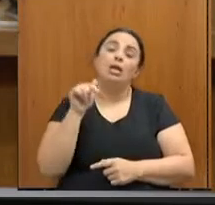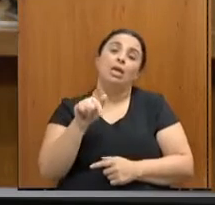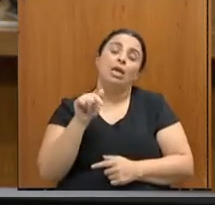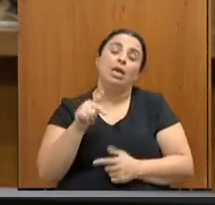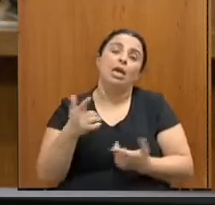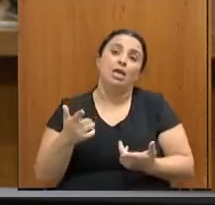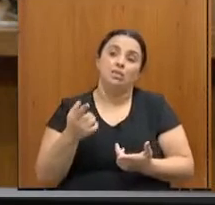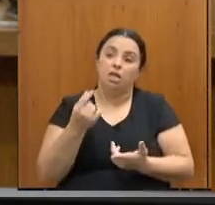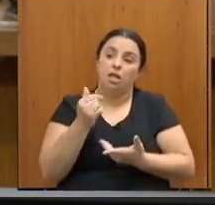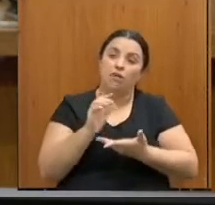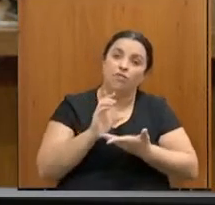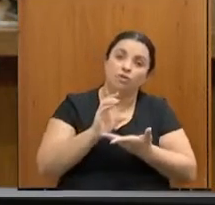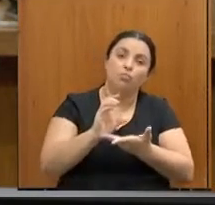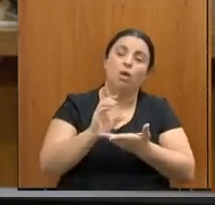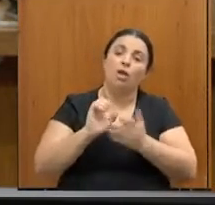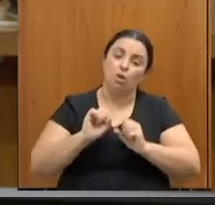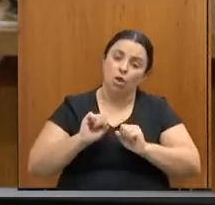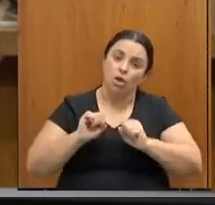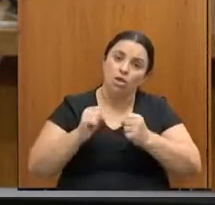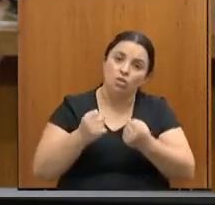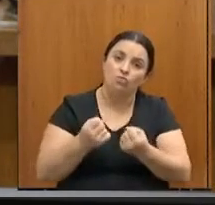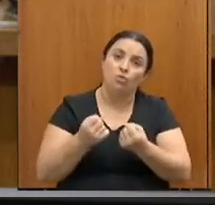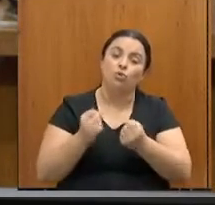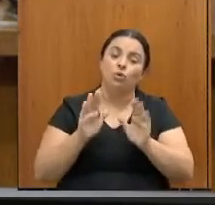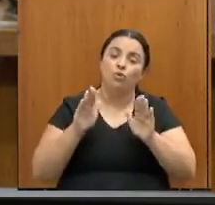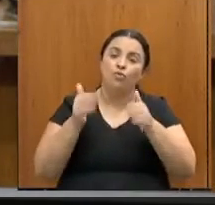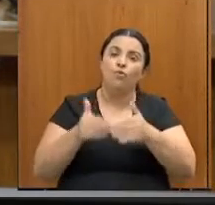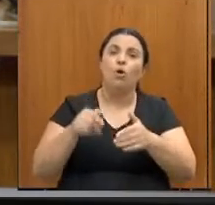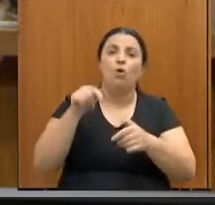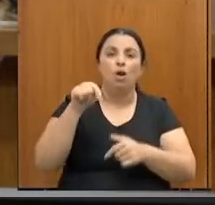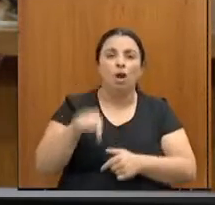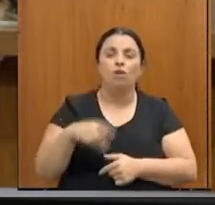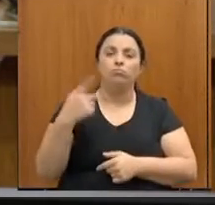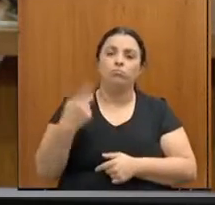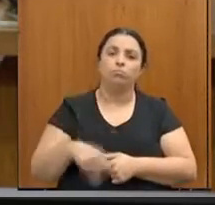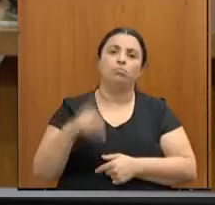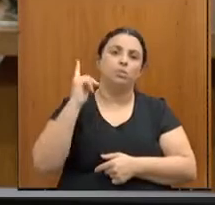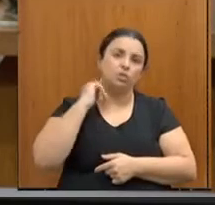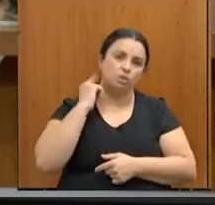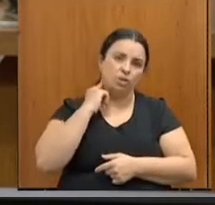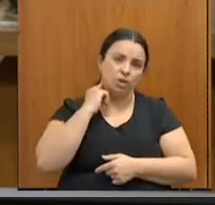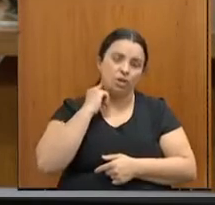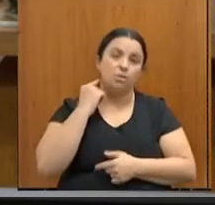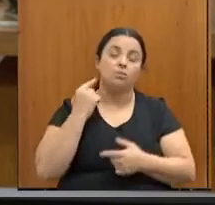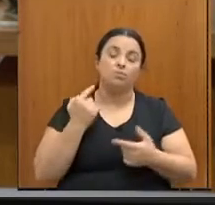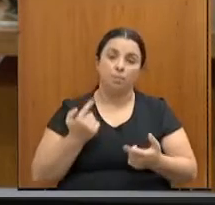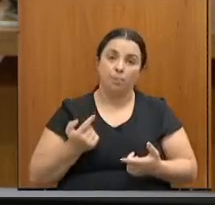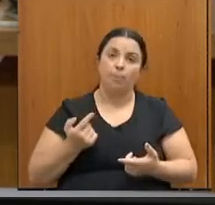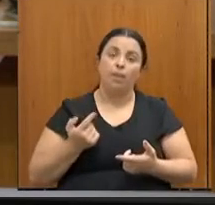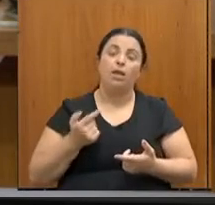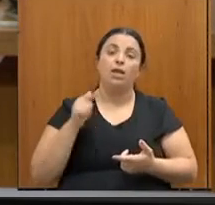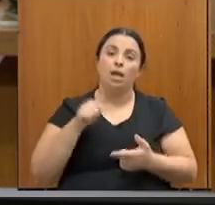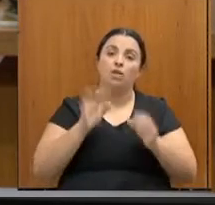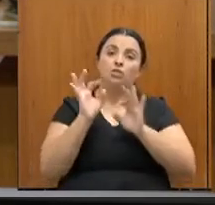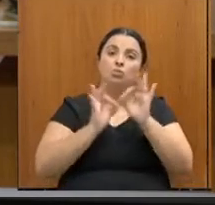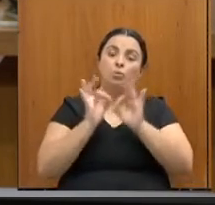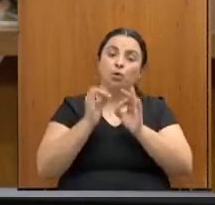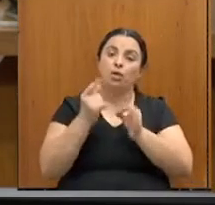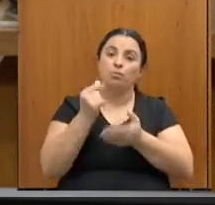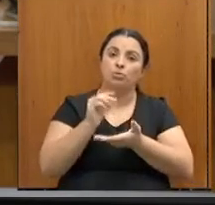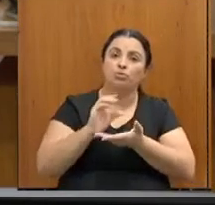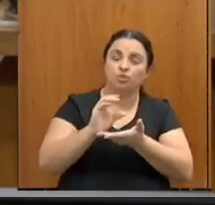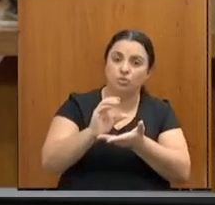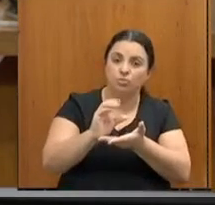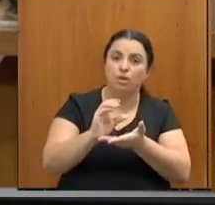e esse esforço seja focado em Minas Gerais não é exatamente esse o programa de investimento é um